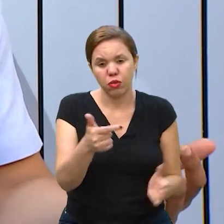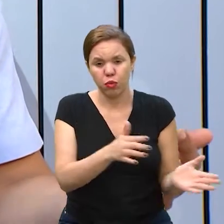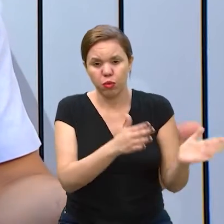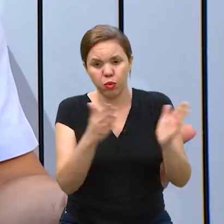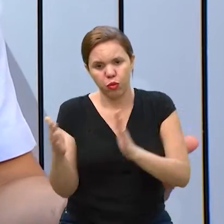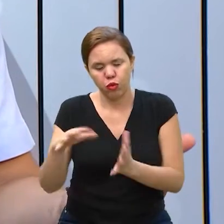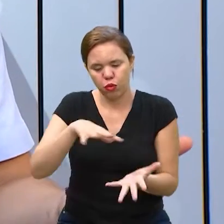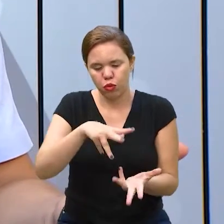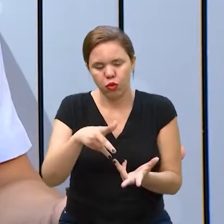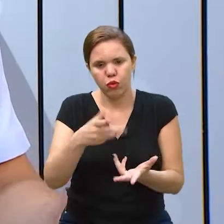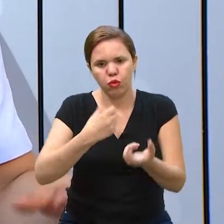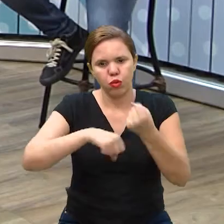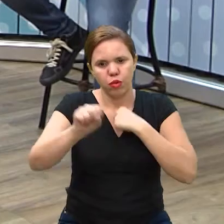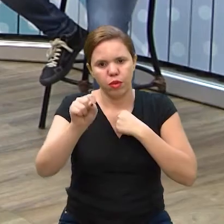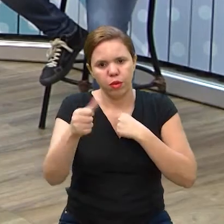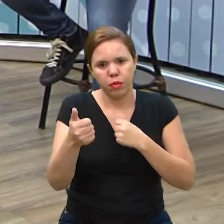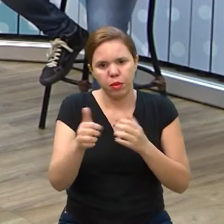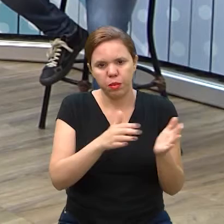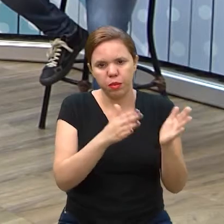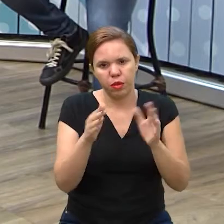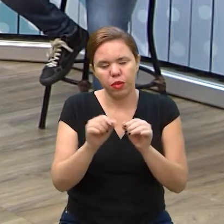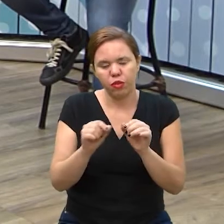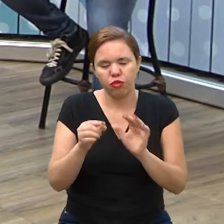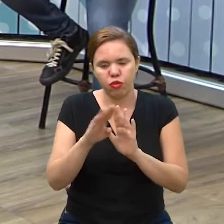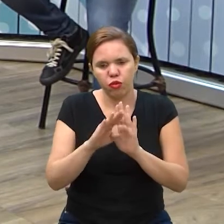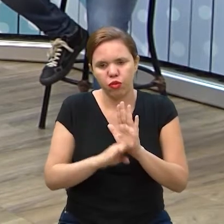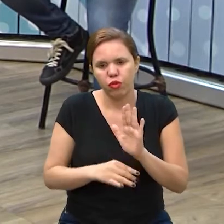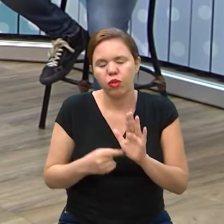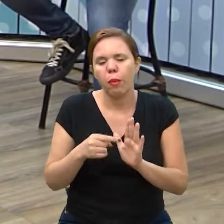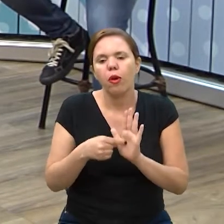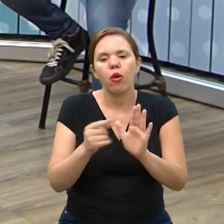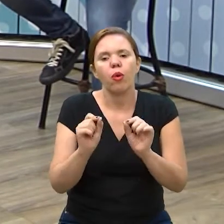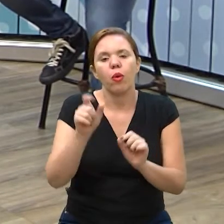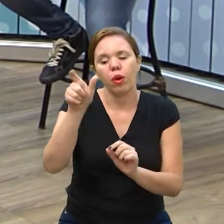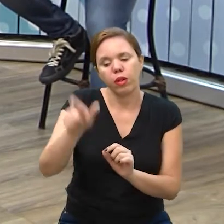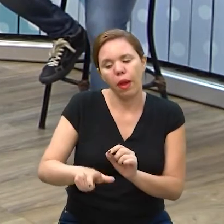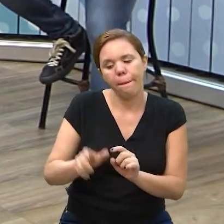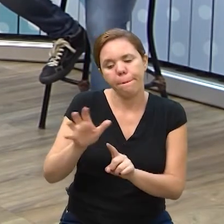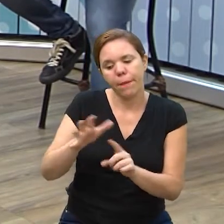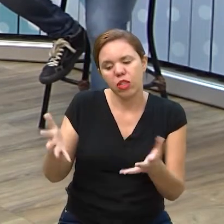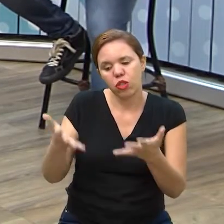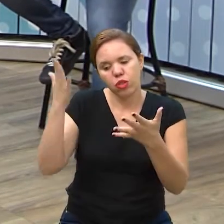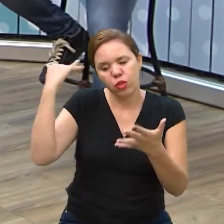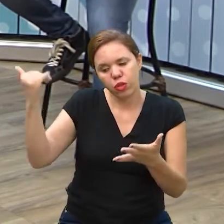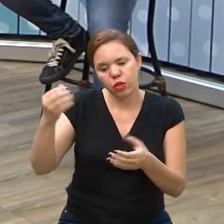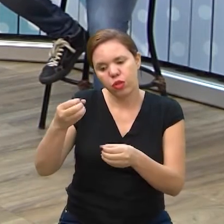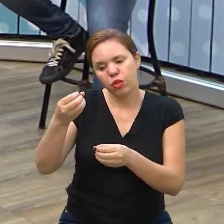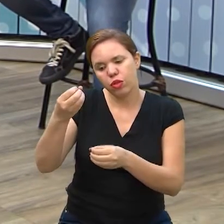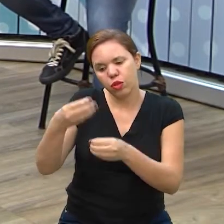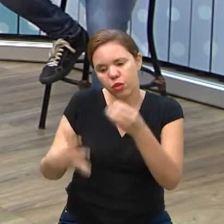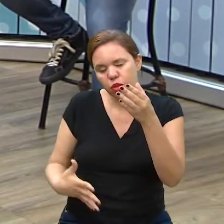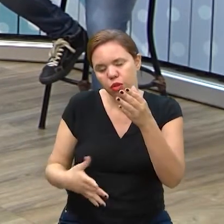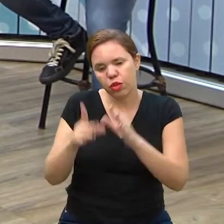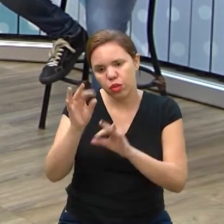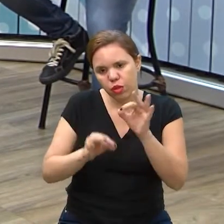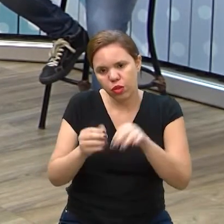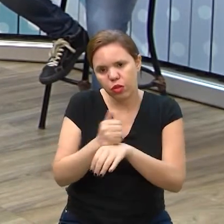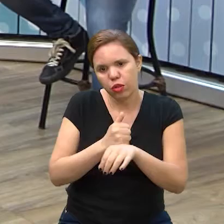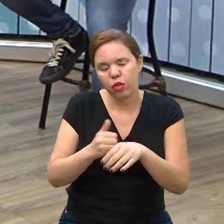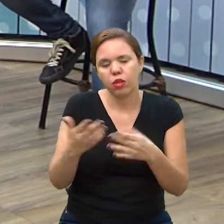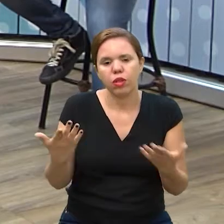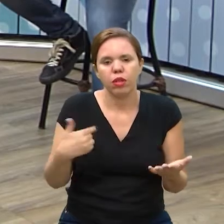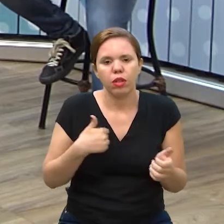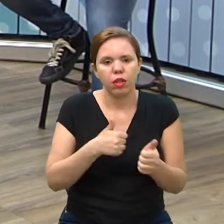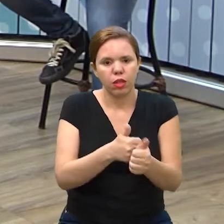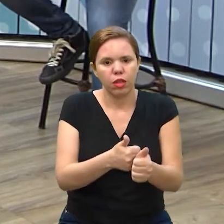Segundo bloco do Universo Épico. No primeiro bloco aqui a gente pontuou quem é o influenciador, produtor de conteúdo. Sigo aqui com